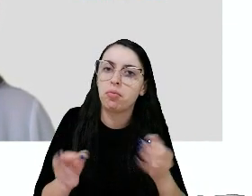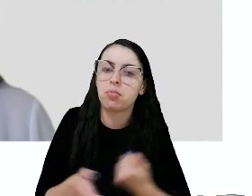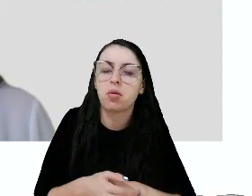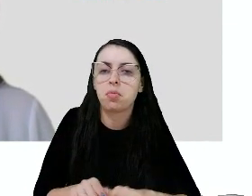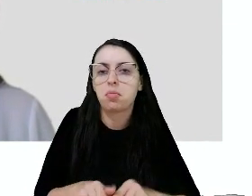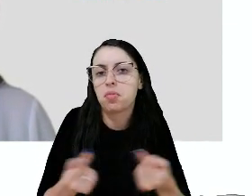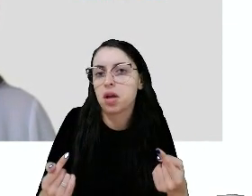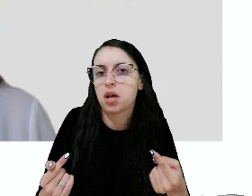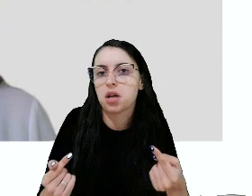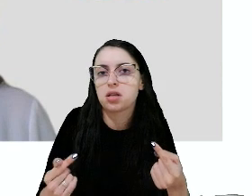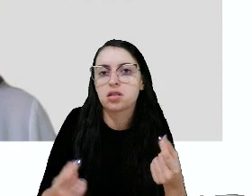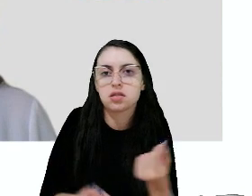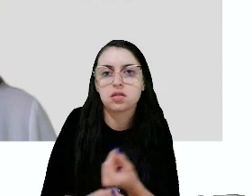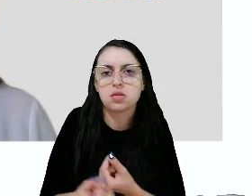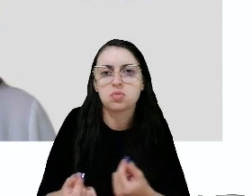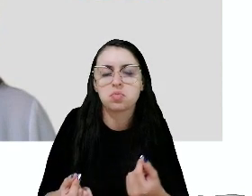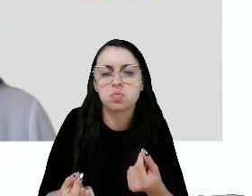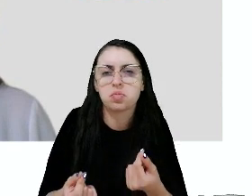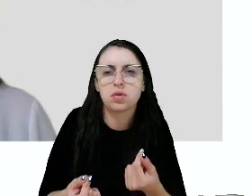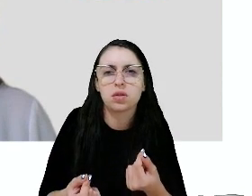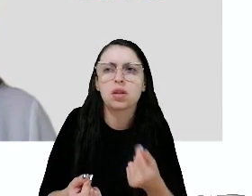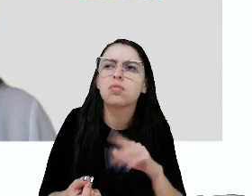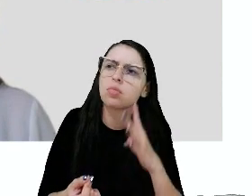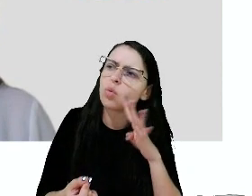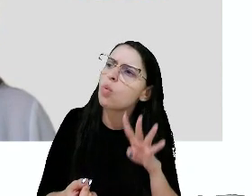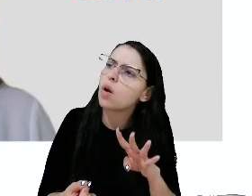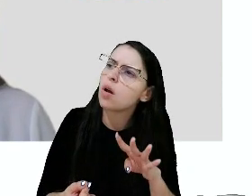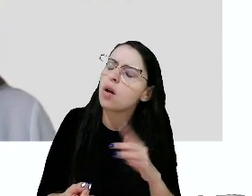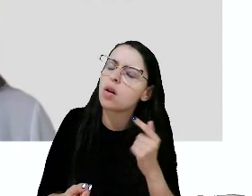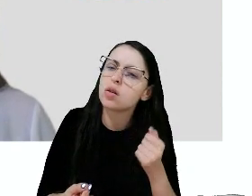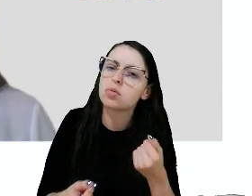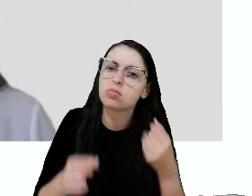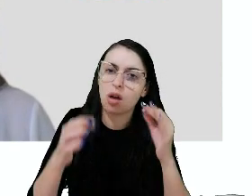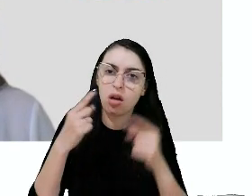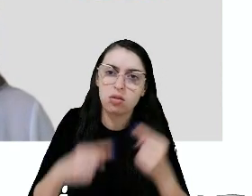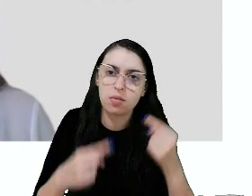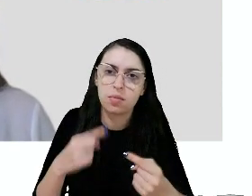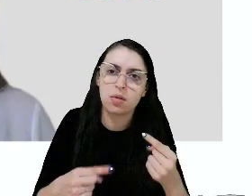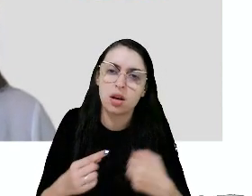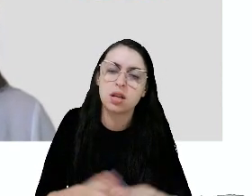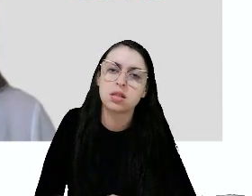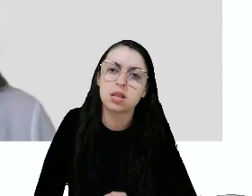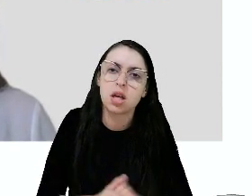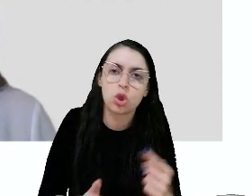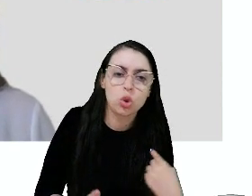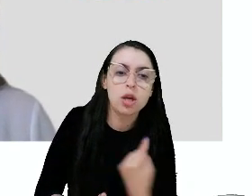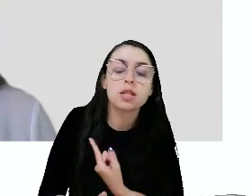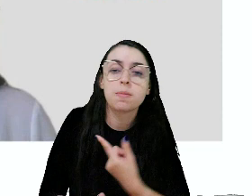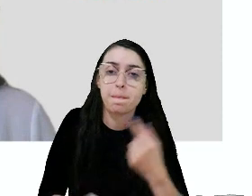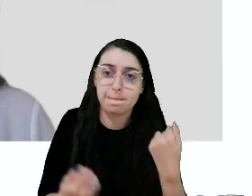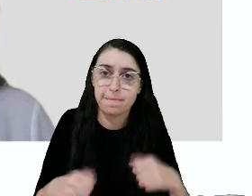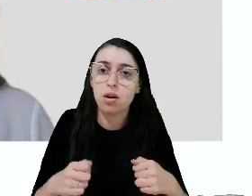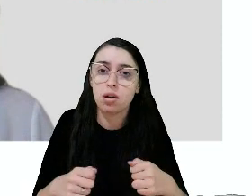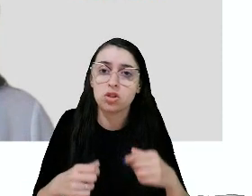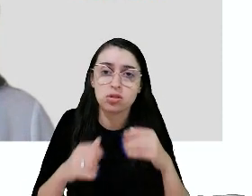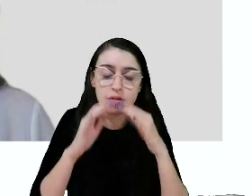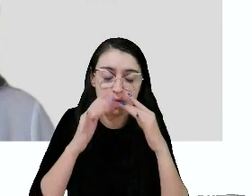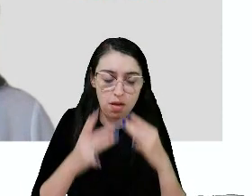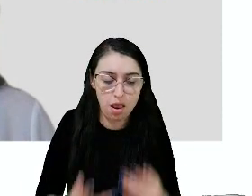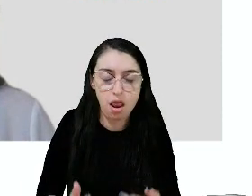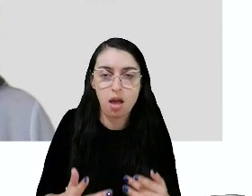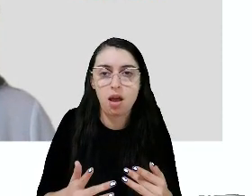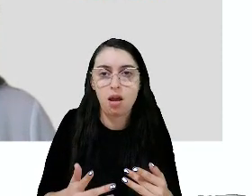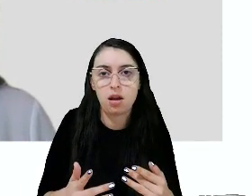formal e não substantiva e material. Quem é que tem coragem de dizer que nós somos uma democracia quando nós podemos contar